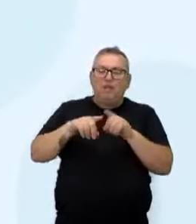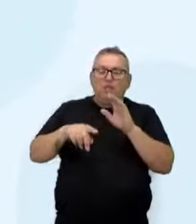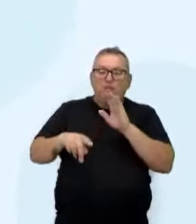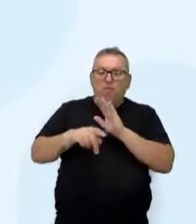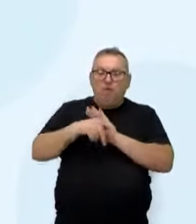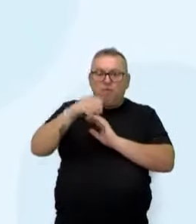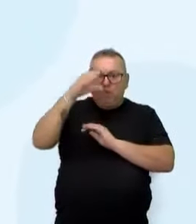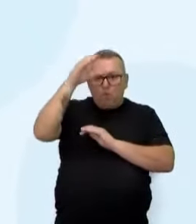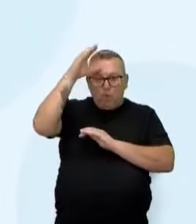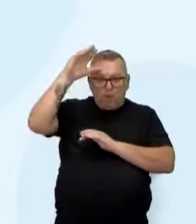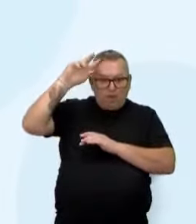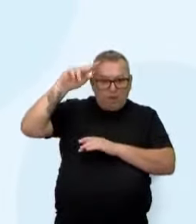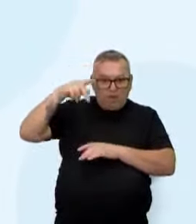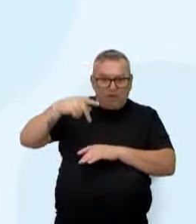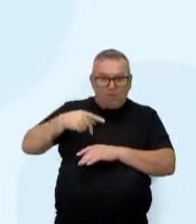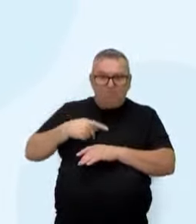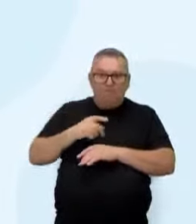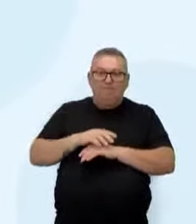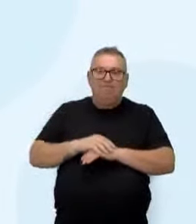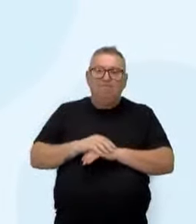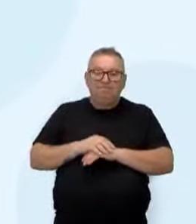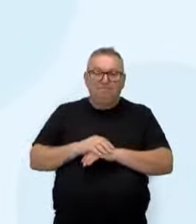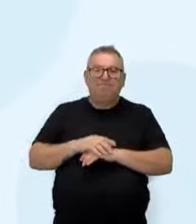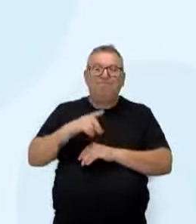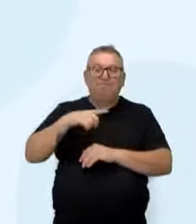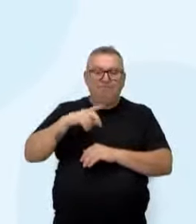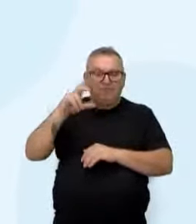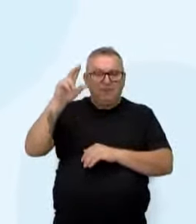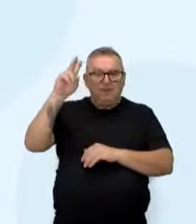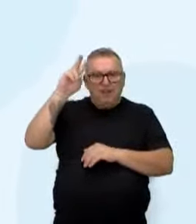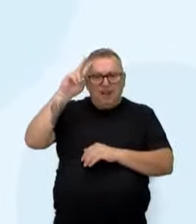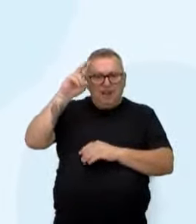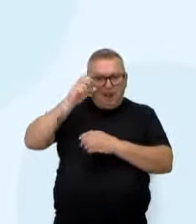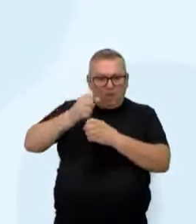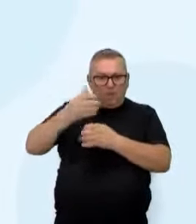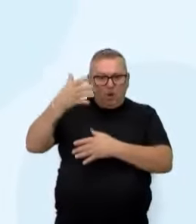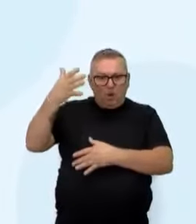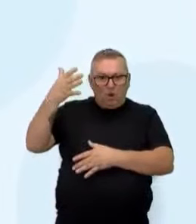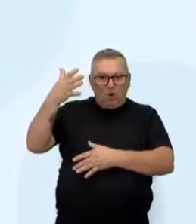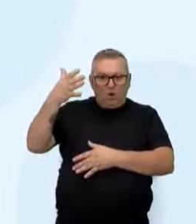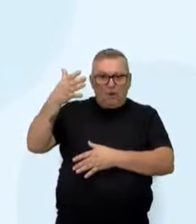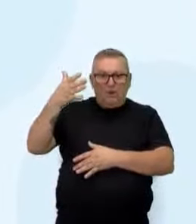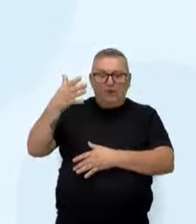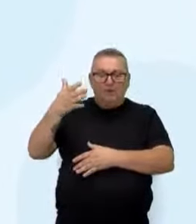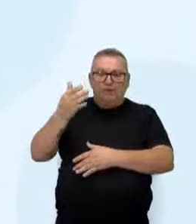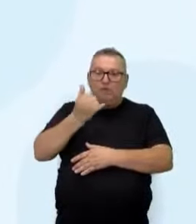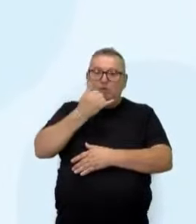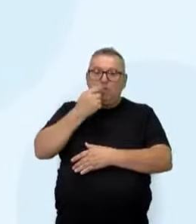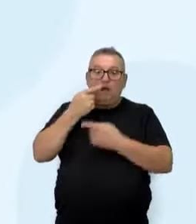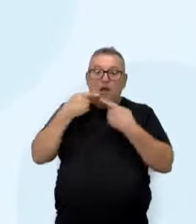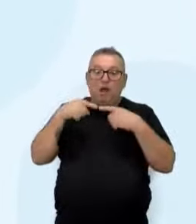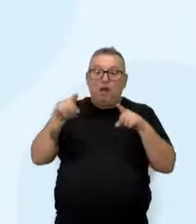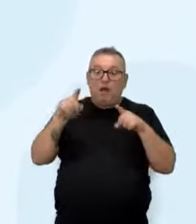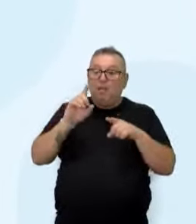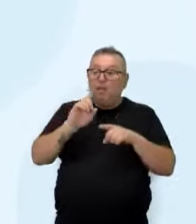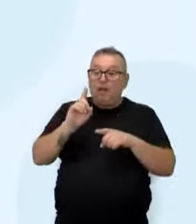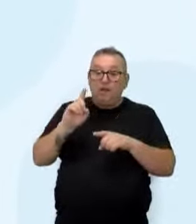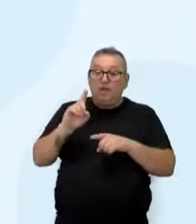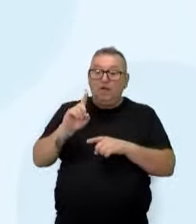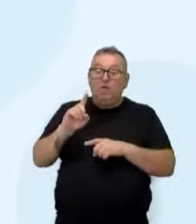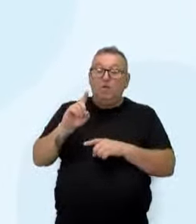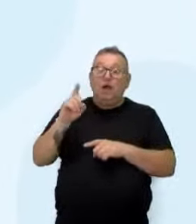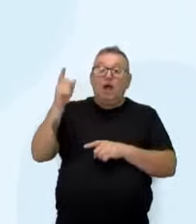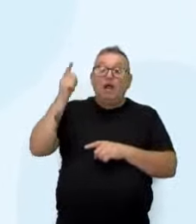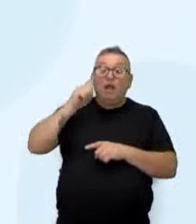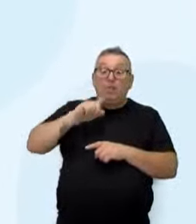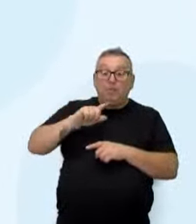próximo slide é aquele slide de sempre, que retoma a ideia de que é muito importante que a gente possa aí usar